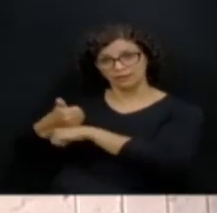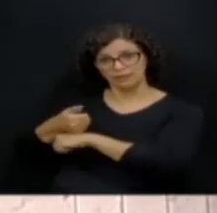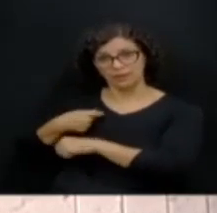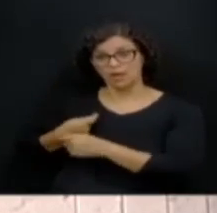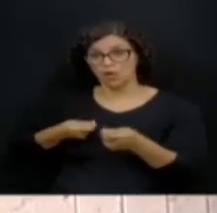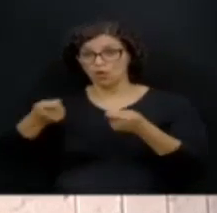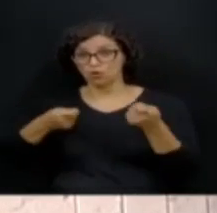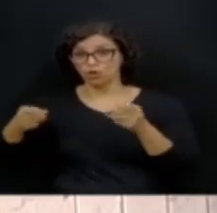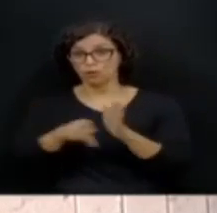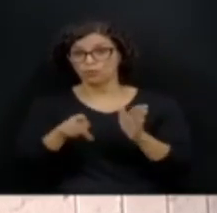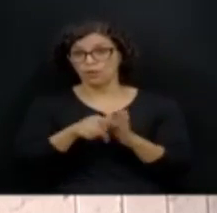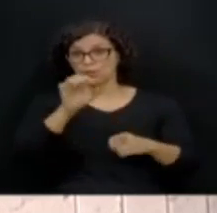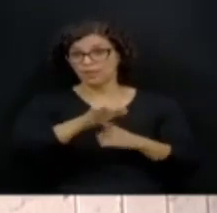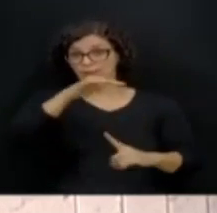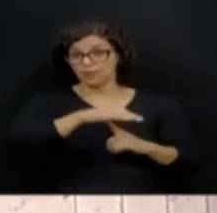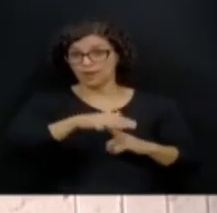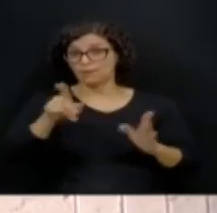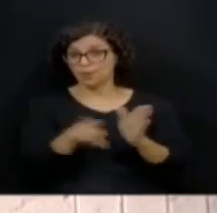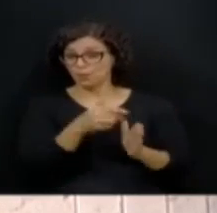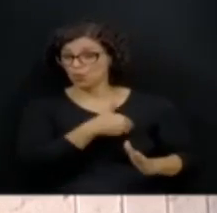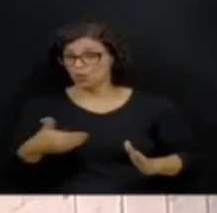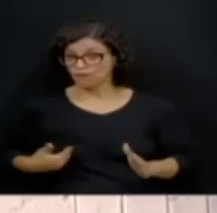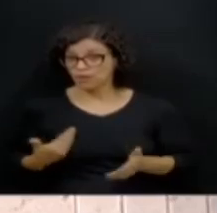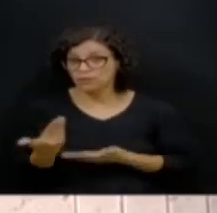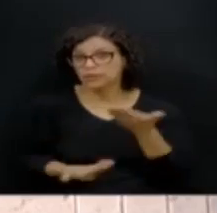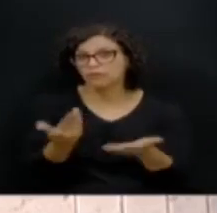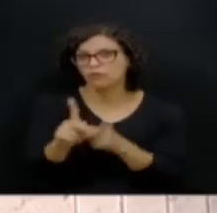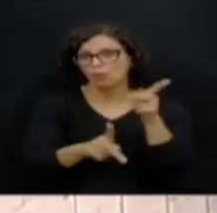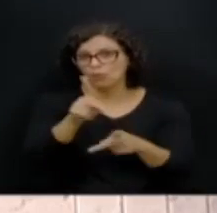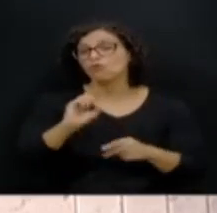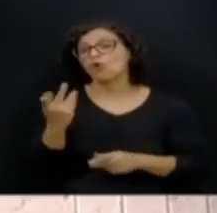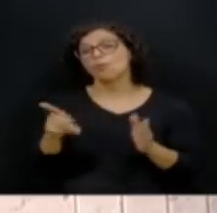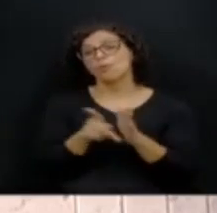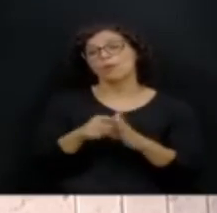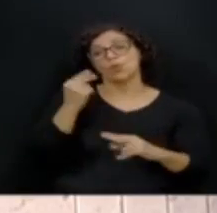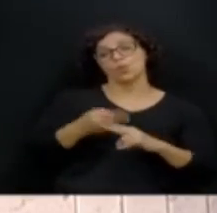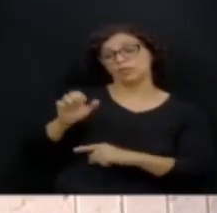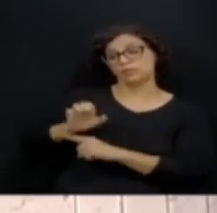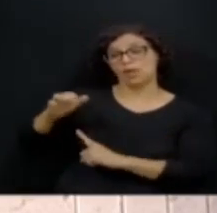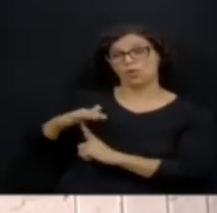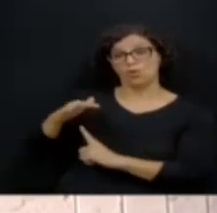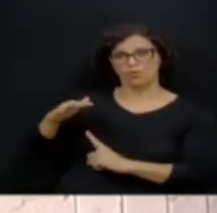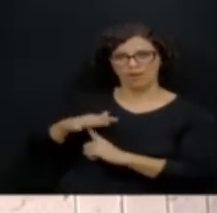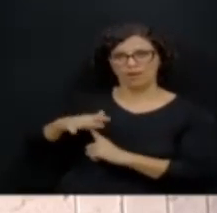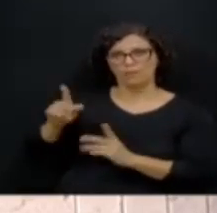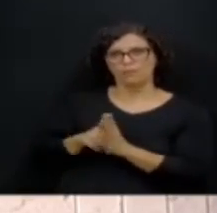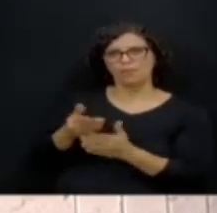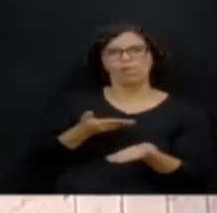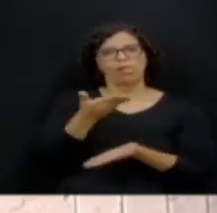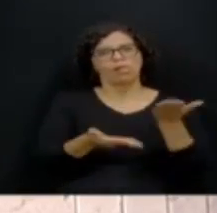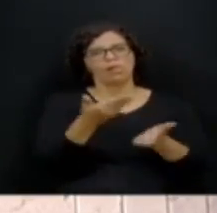o Estado como sendo um ente público a serviço do seu povo, ou utiliza o Estado para atender